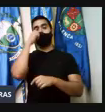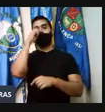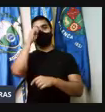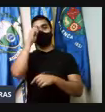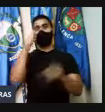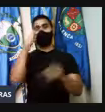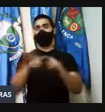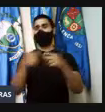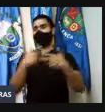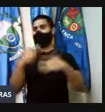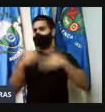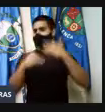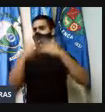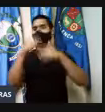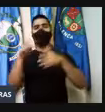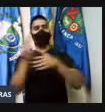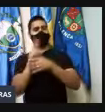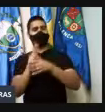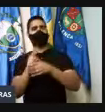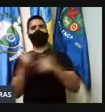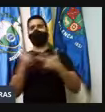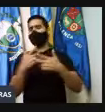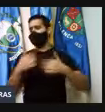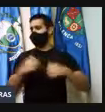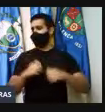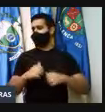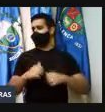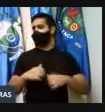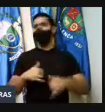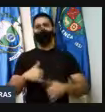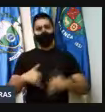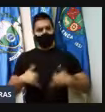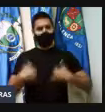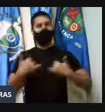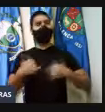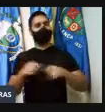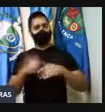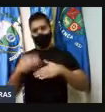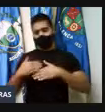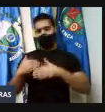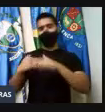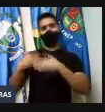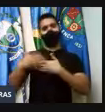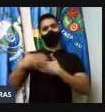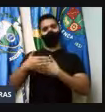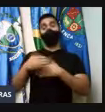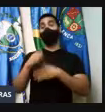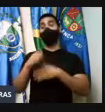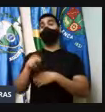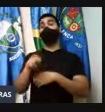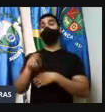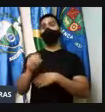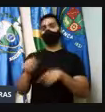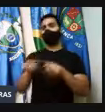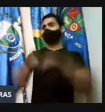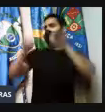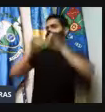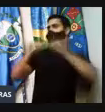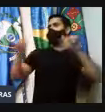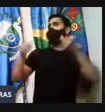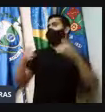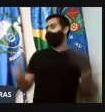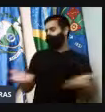vetor desenvolvimentista na cidade inteira. Então, muito me orgulha de estar à frente desse processo. O Bruno ainda anunciou que vai